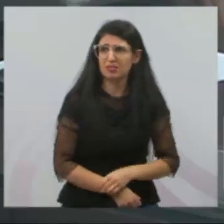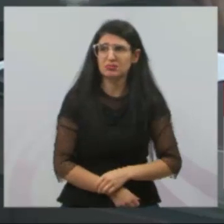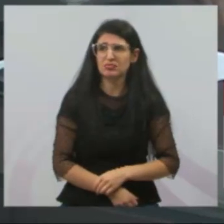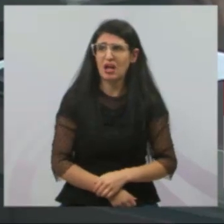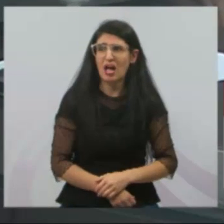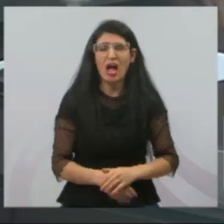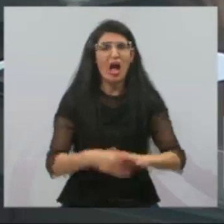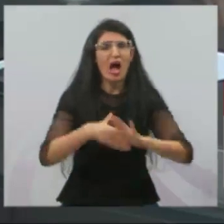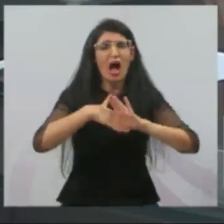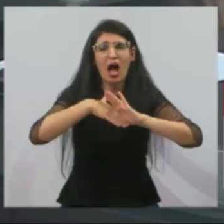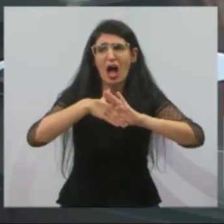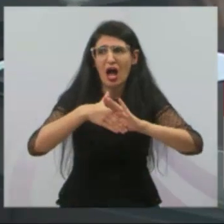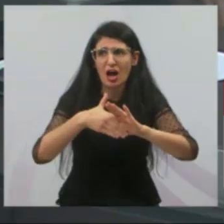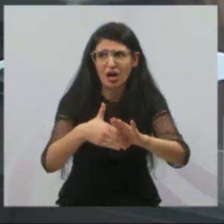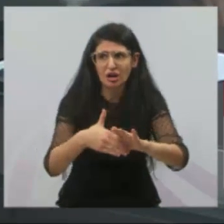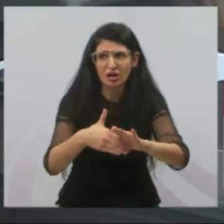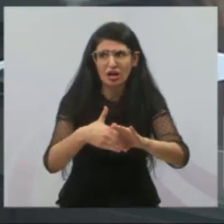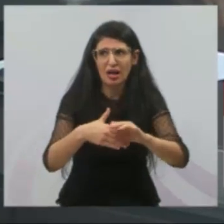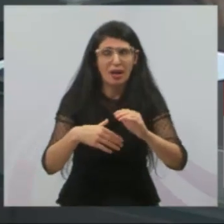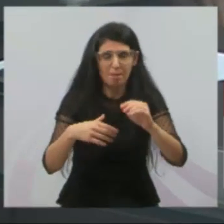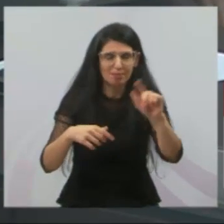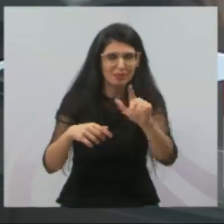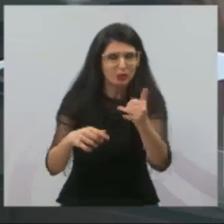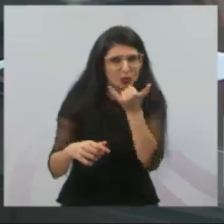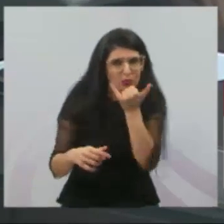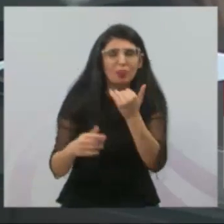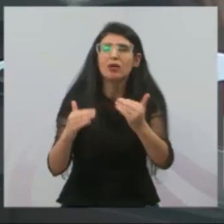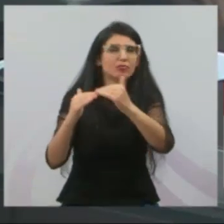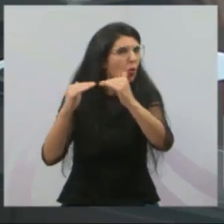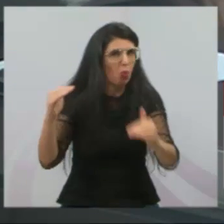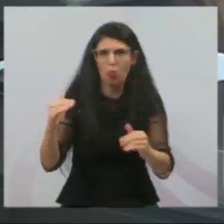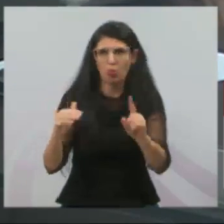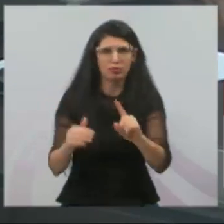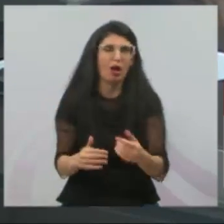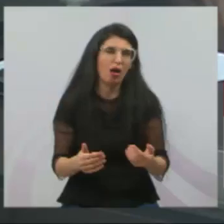contribuição. Mas nós, por força da lei,